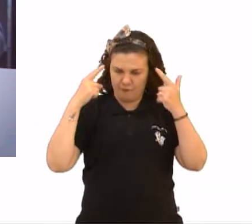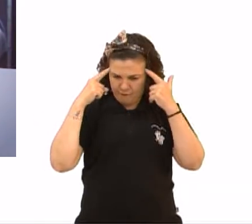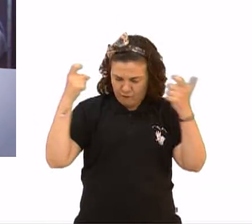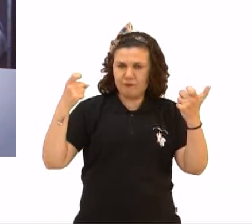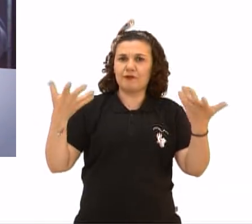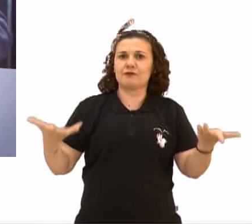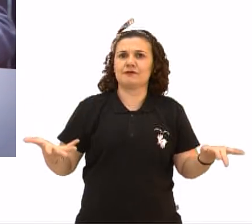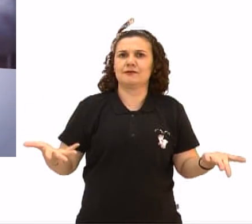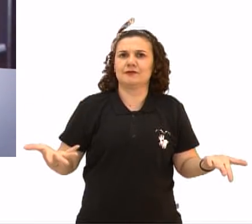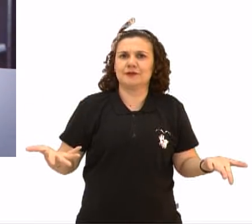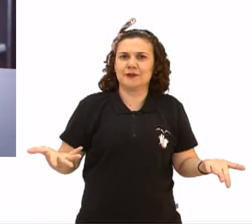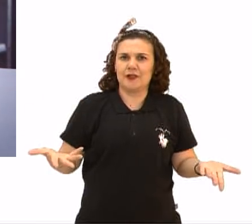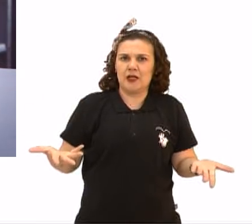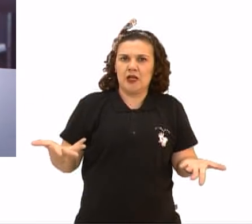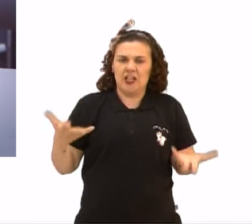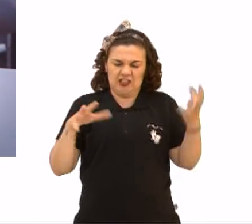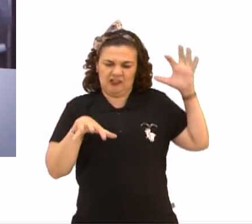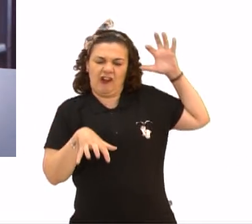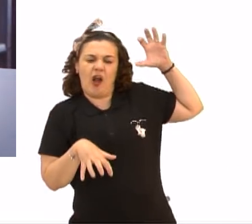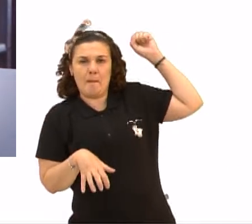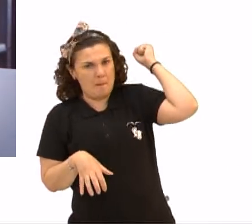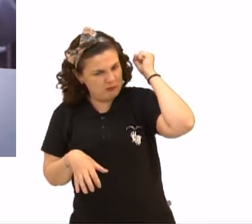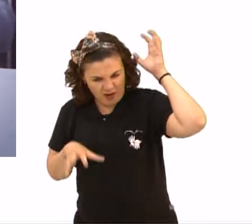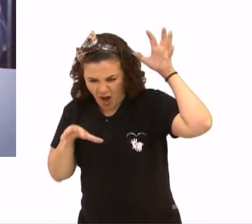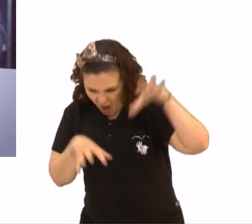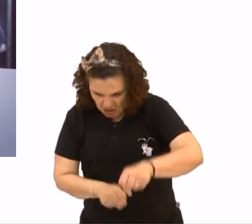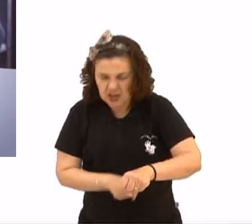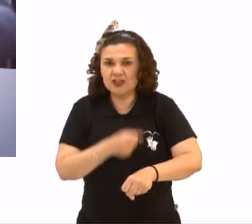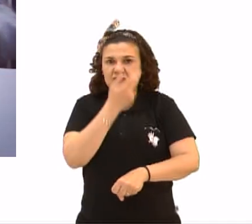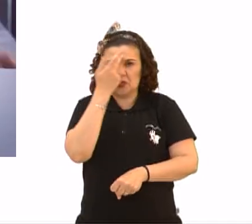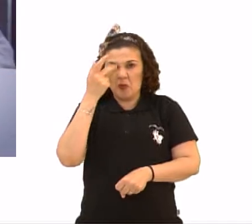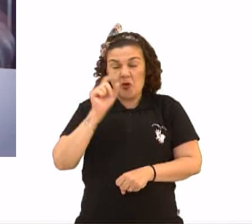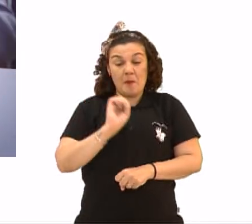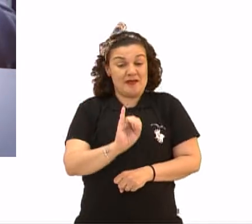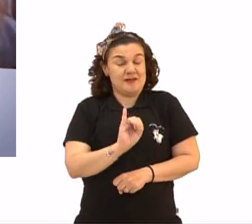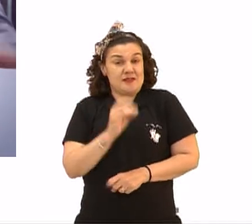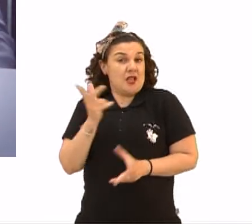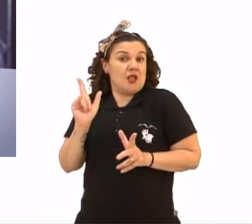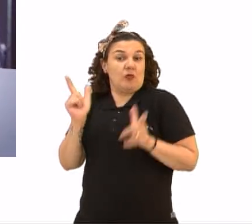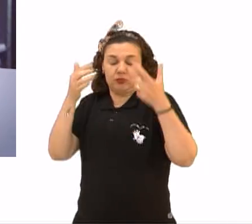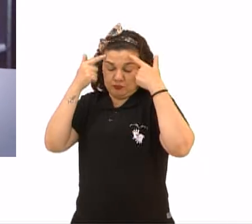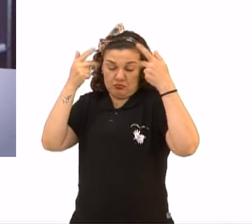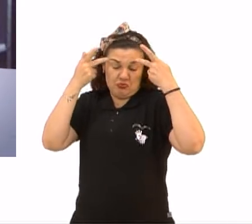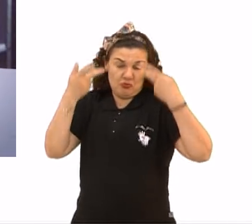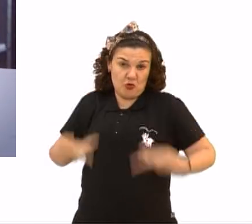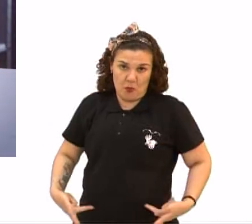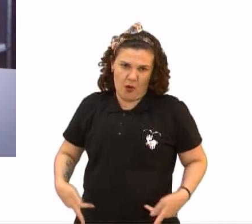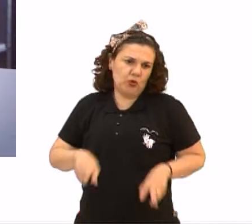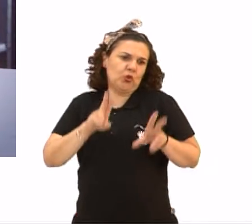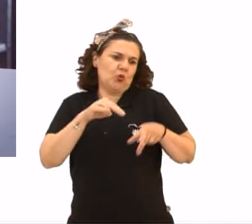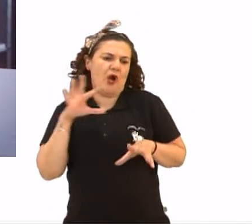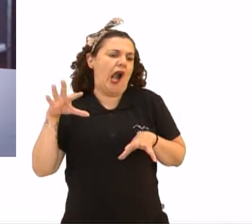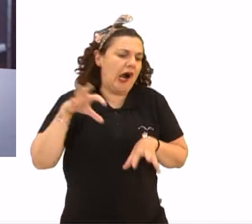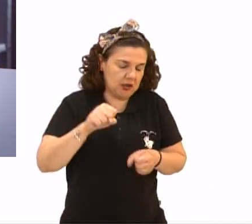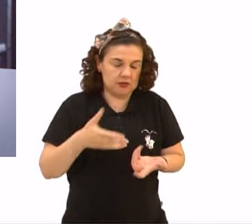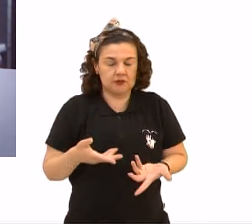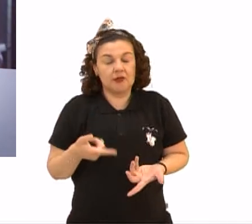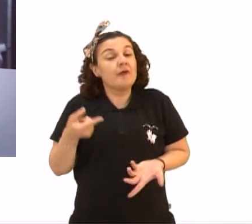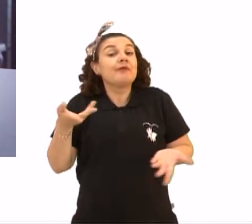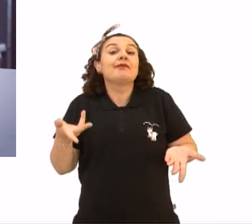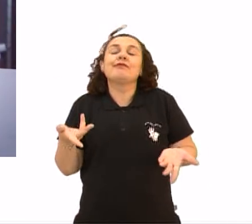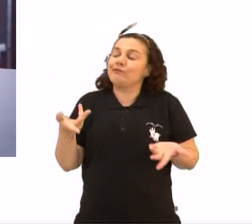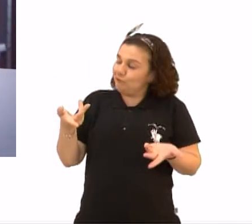né? Então, por exemplo, o lobisomem mata gente, mas se ele não fosse o lobisomem, ele nunca mataria, mais ou menos assim. É a ideia que o Hulk tem,